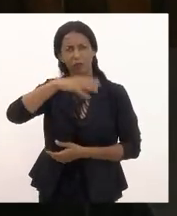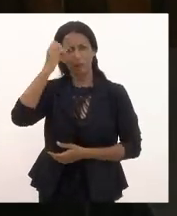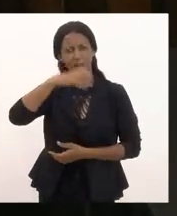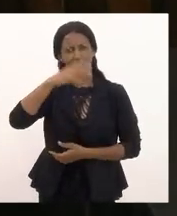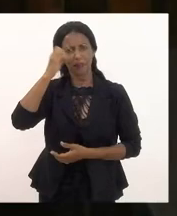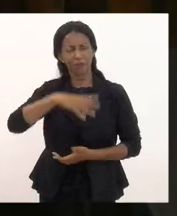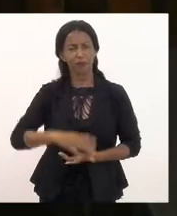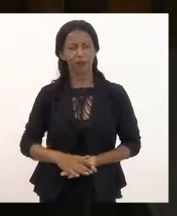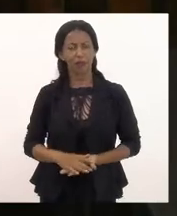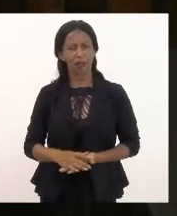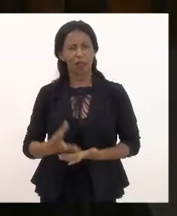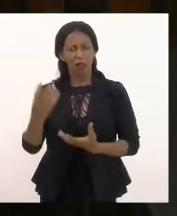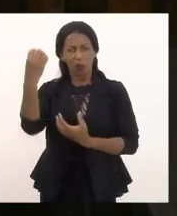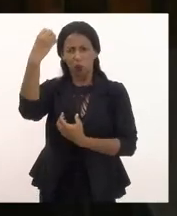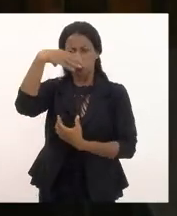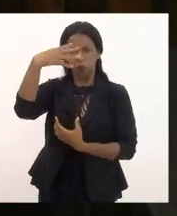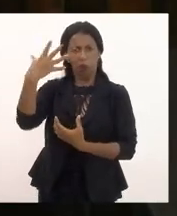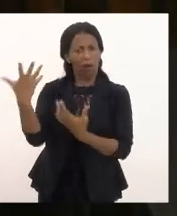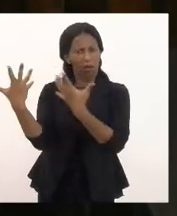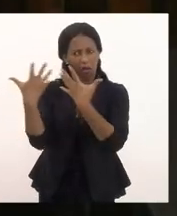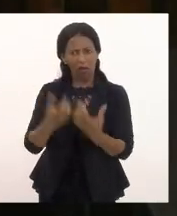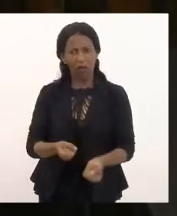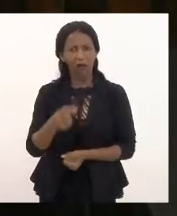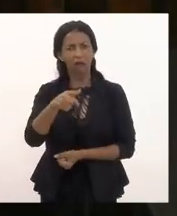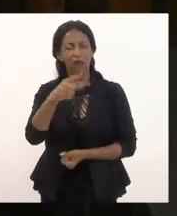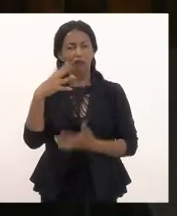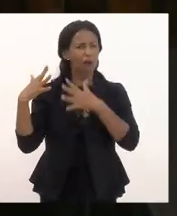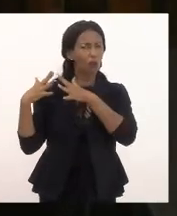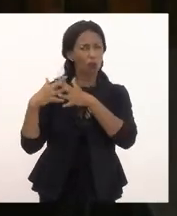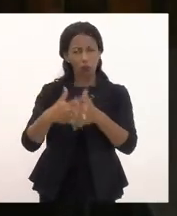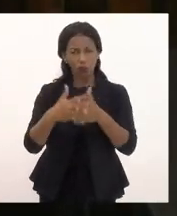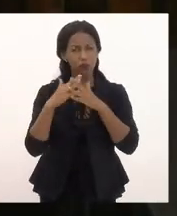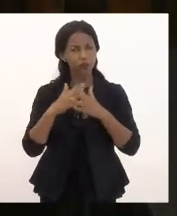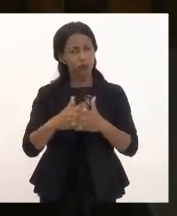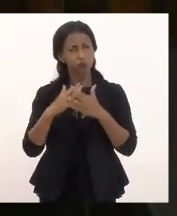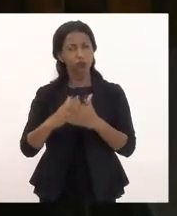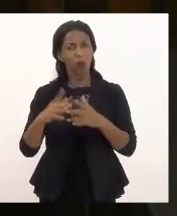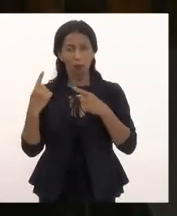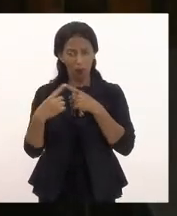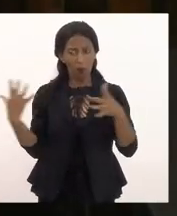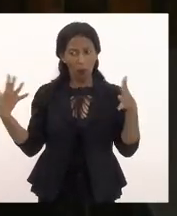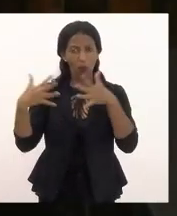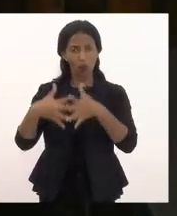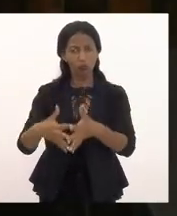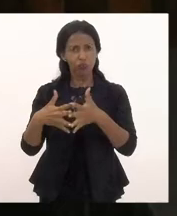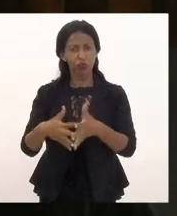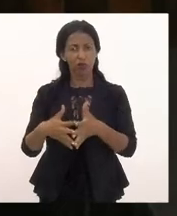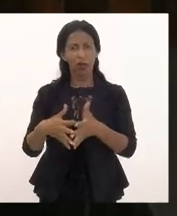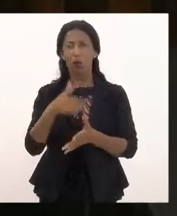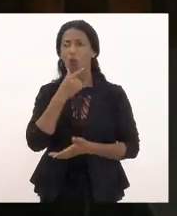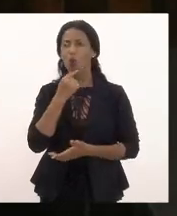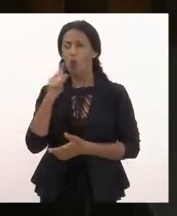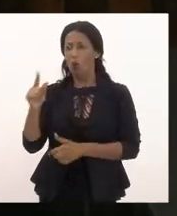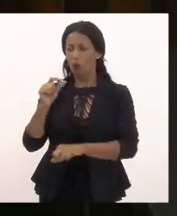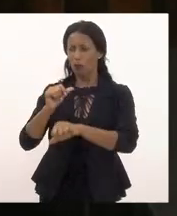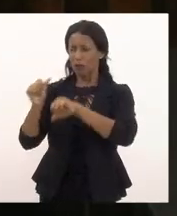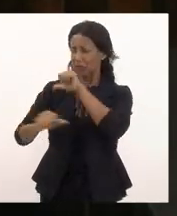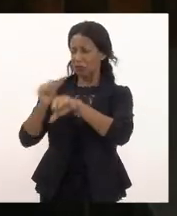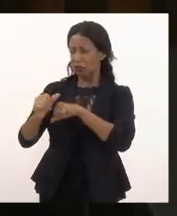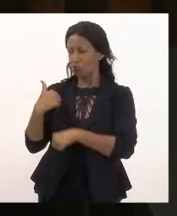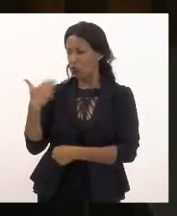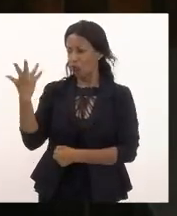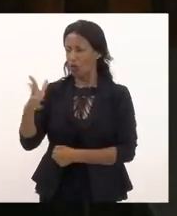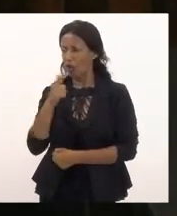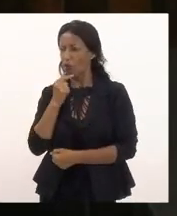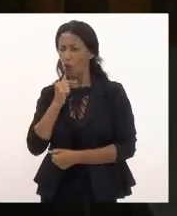Estão querendo enfiar goela abaixo essa confusão, porque é uma confusão de homem que se mistura, que não é homem,